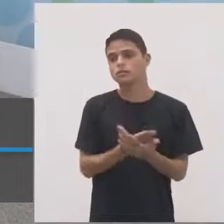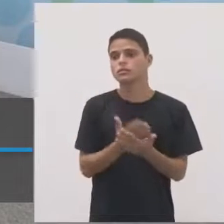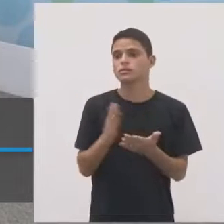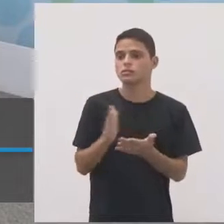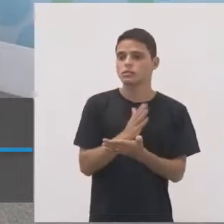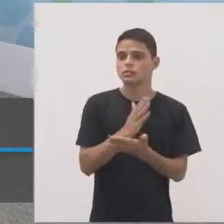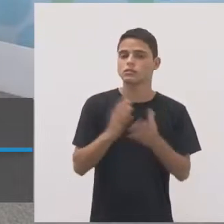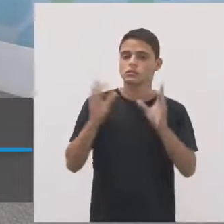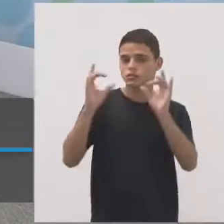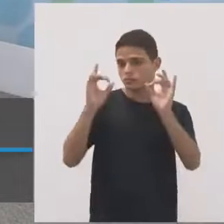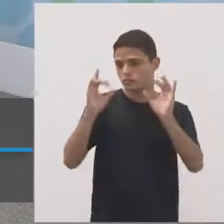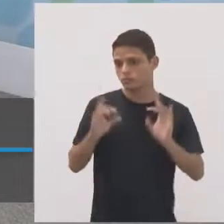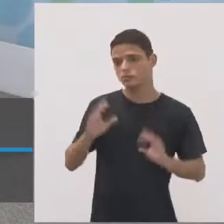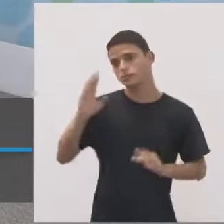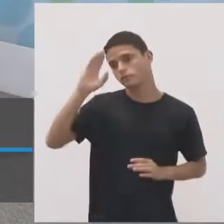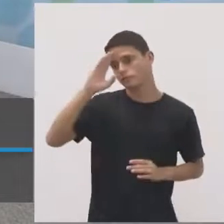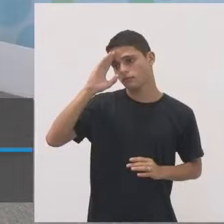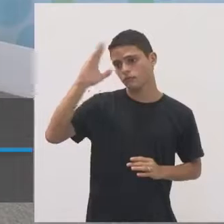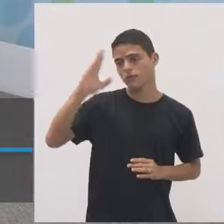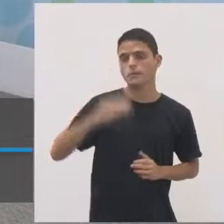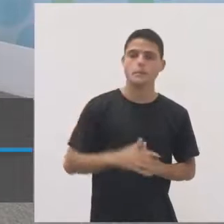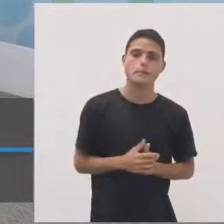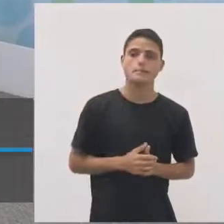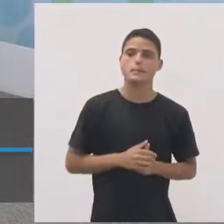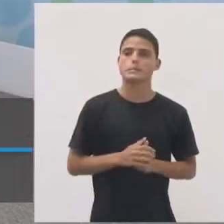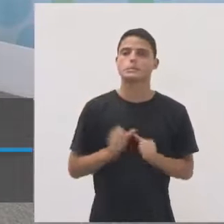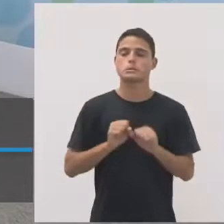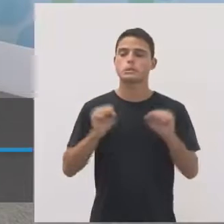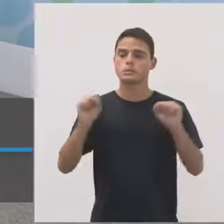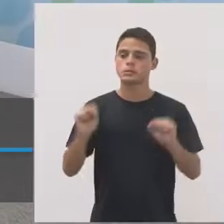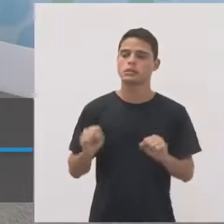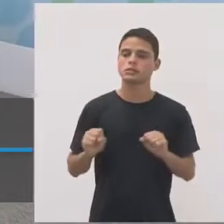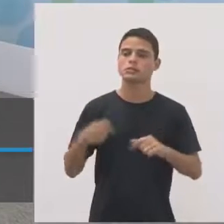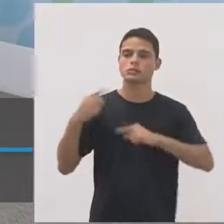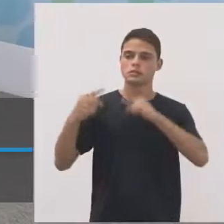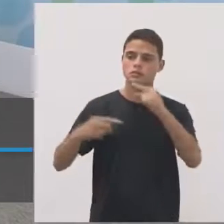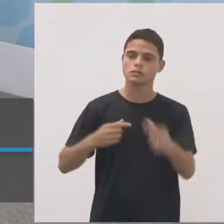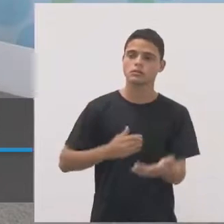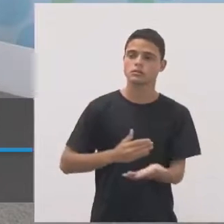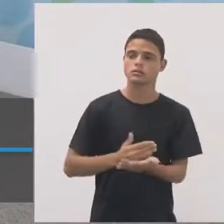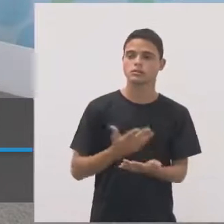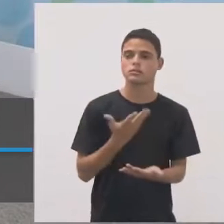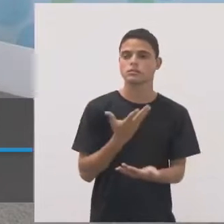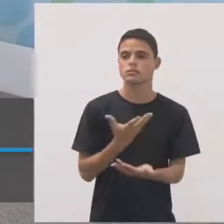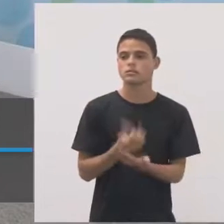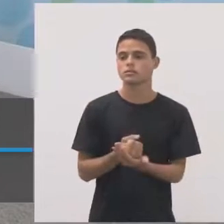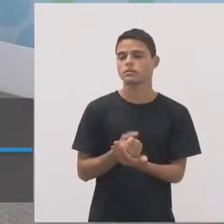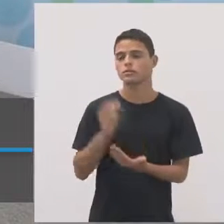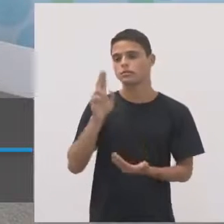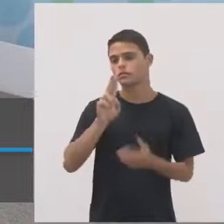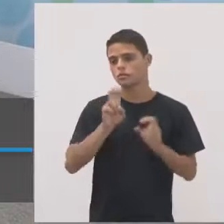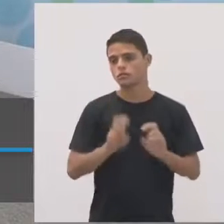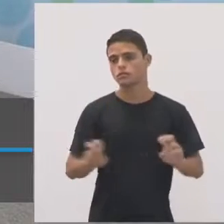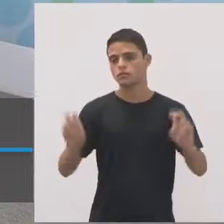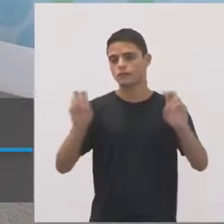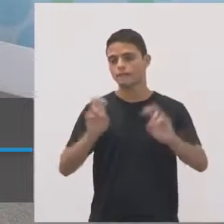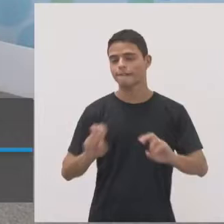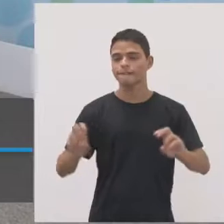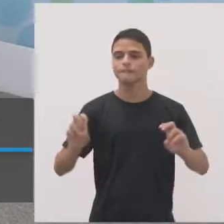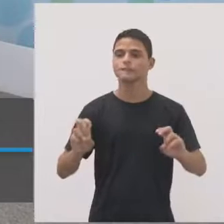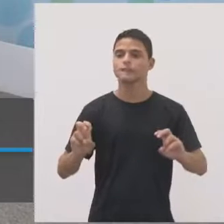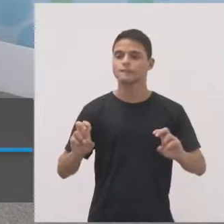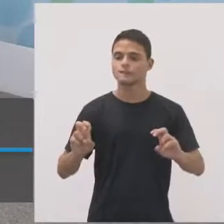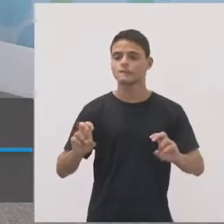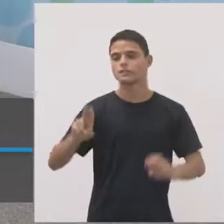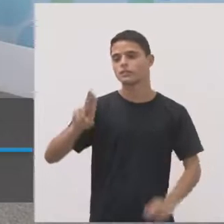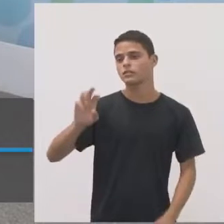alguns principais sistemas operacionais, e depois a gente vai começar uma instalação usando o notebook Ultra, né? Que muitas